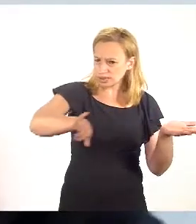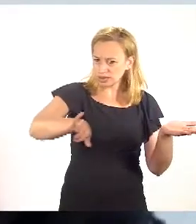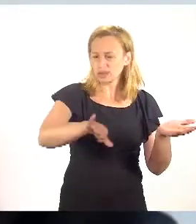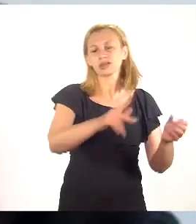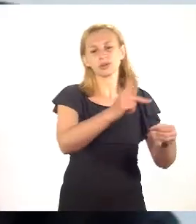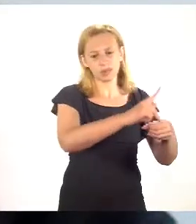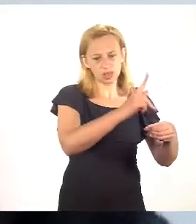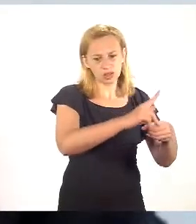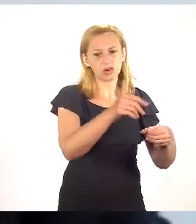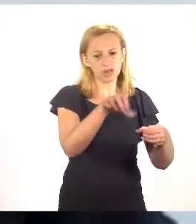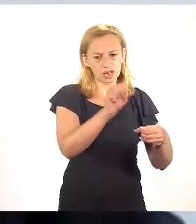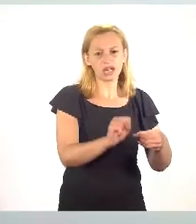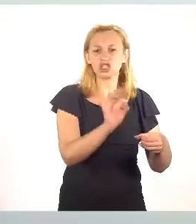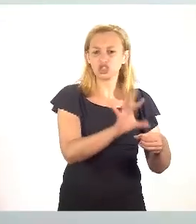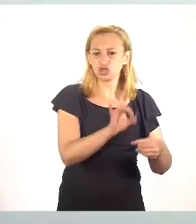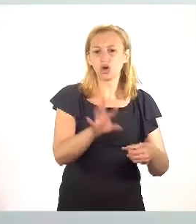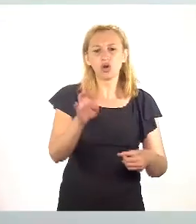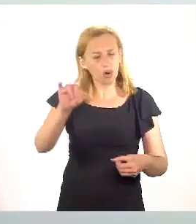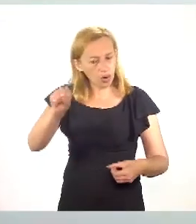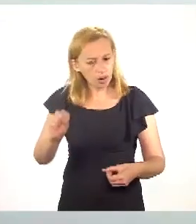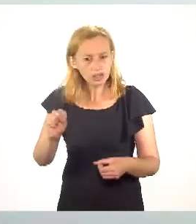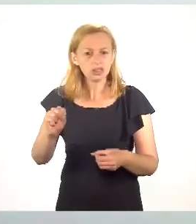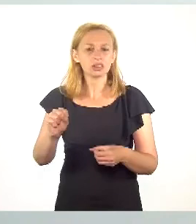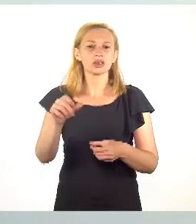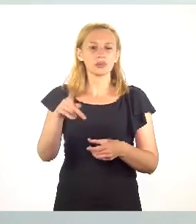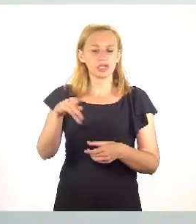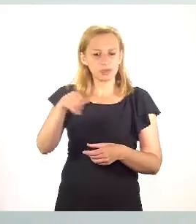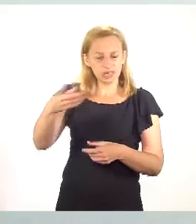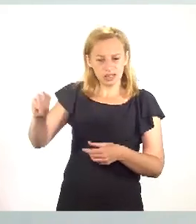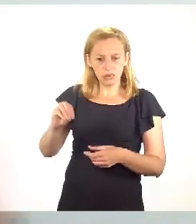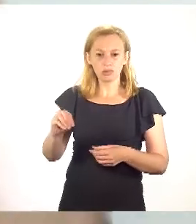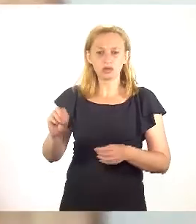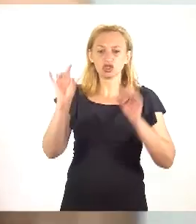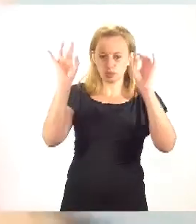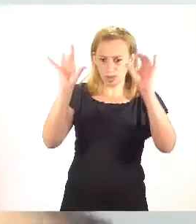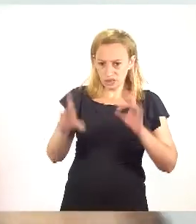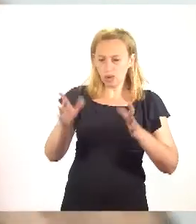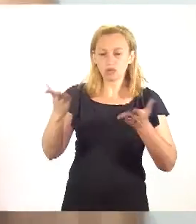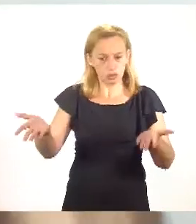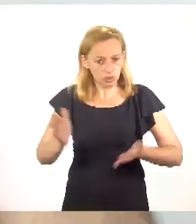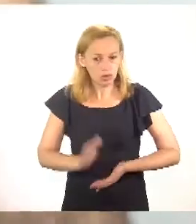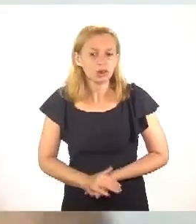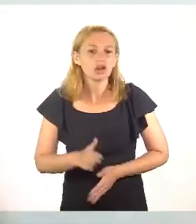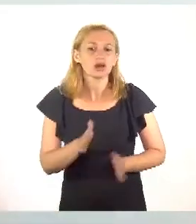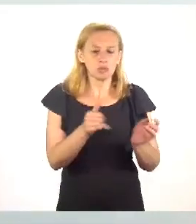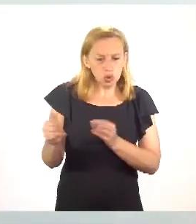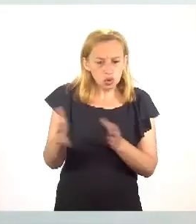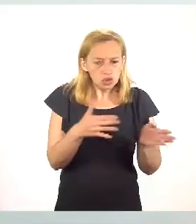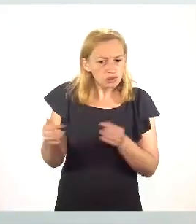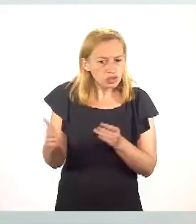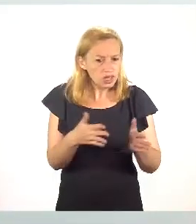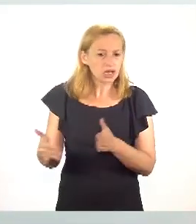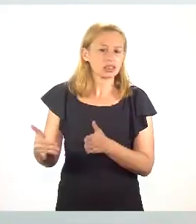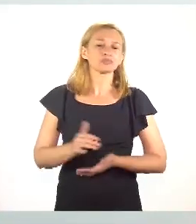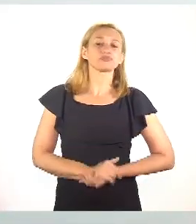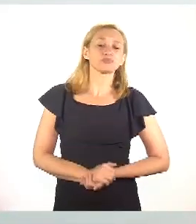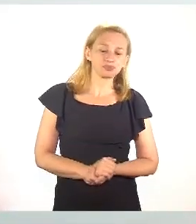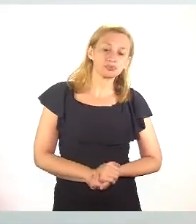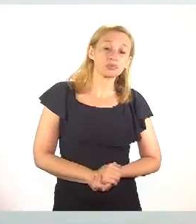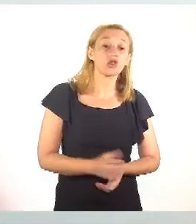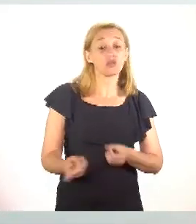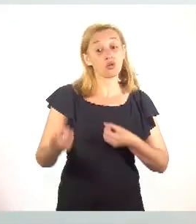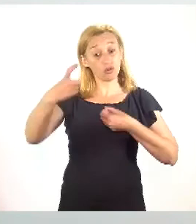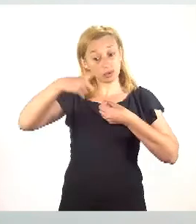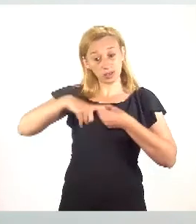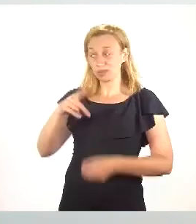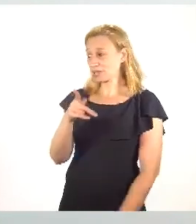e gás é royalties de participação especial. Participação especial sobre a produtividade e o lucro da empresa. Vamos voltar